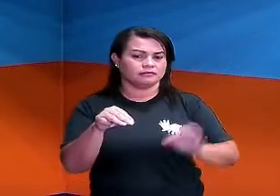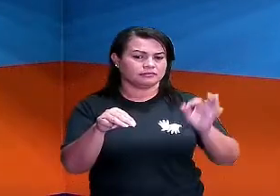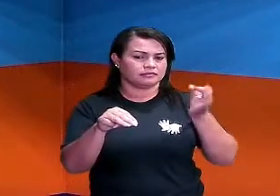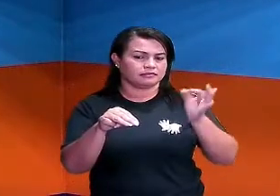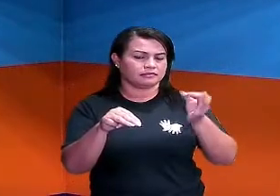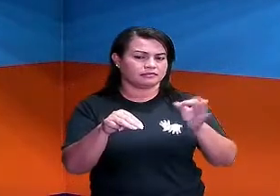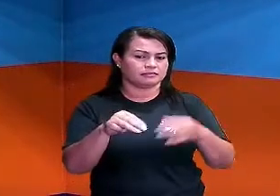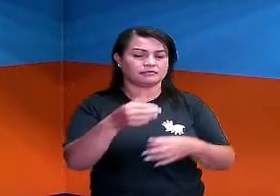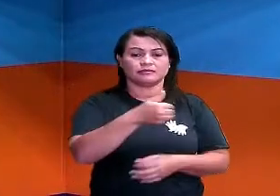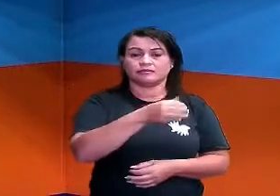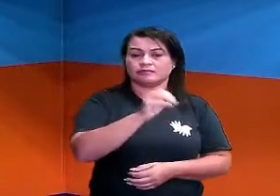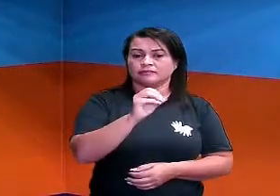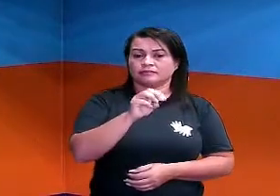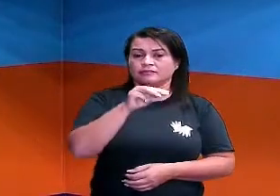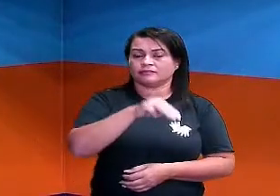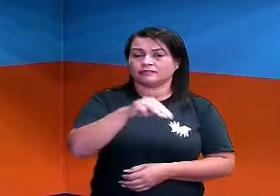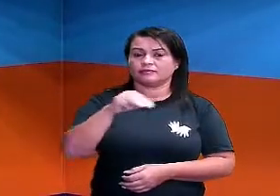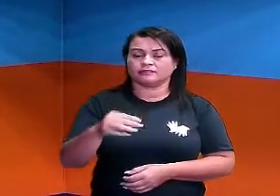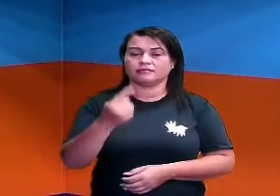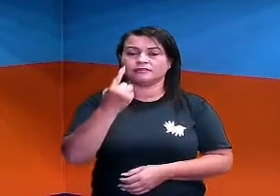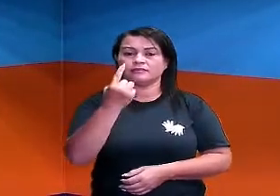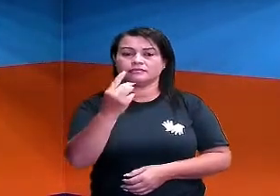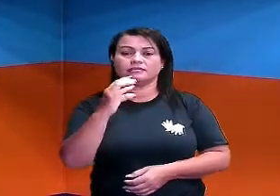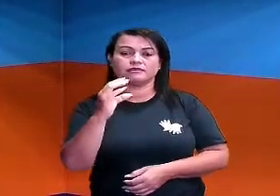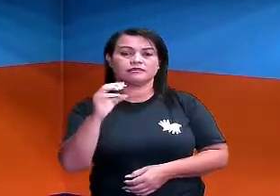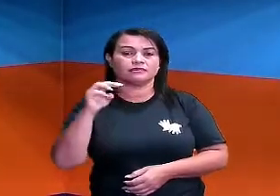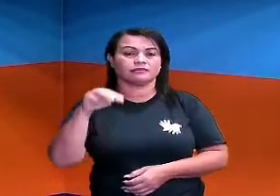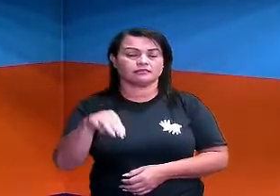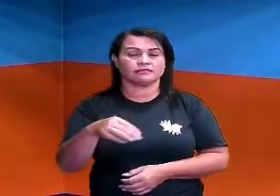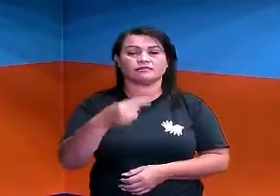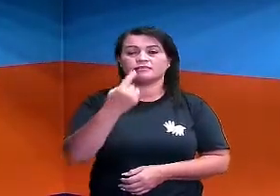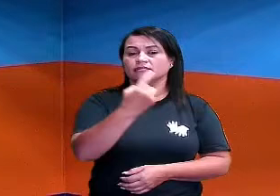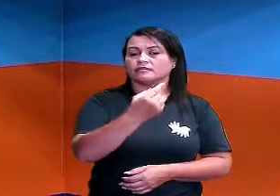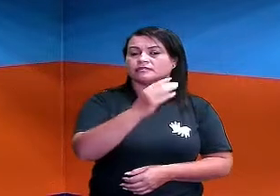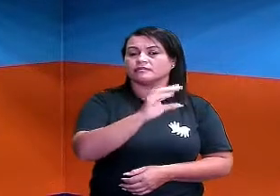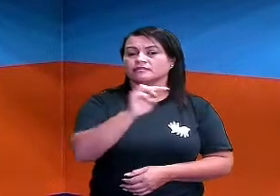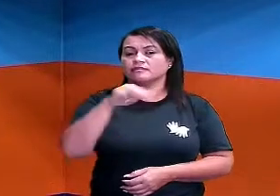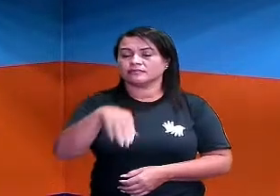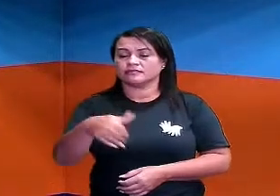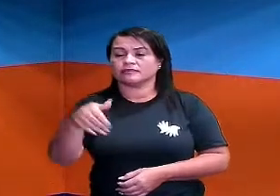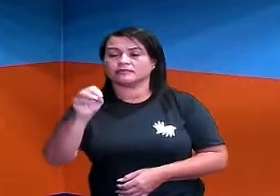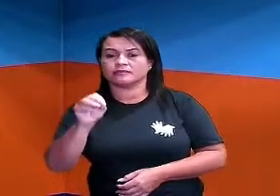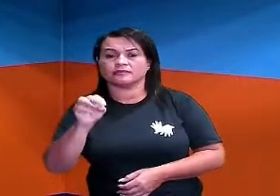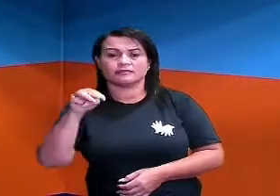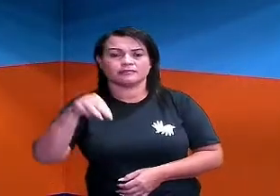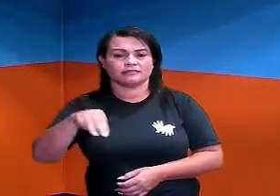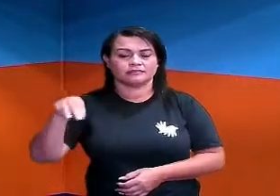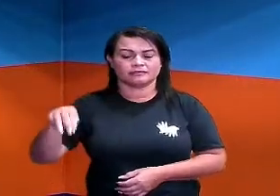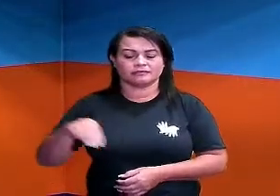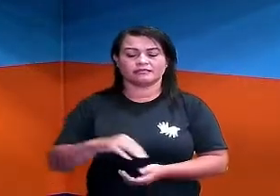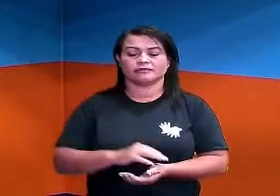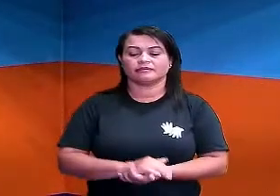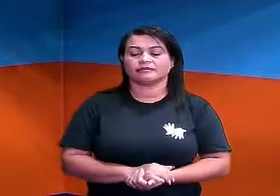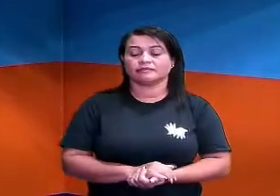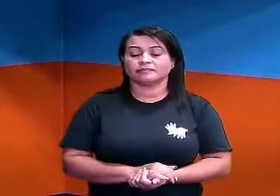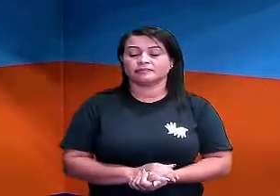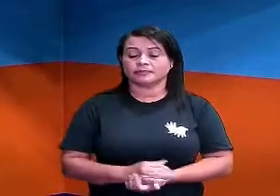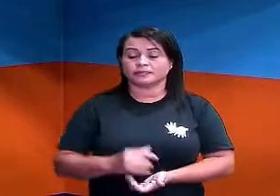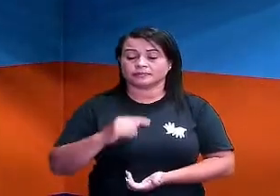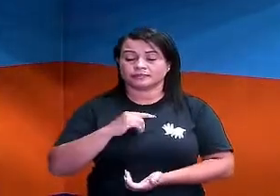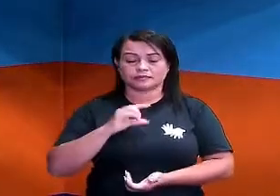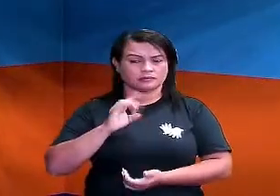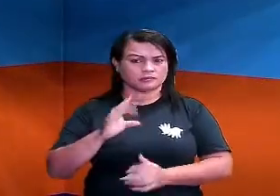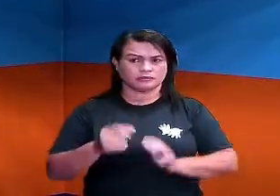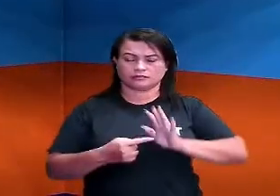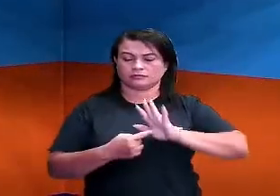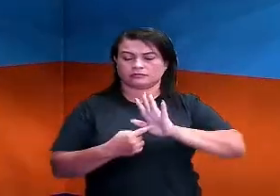Então, 10 milímetros, 1 centímetro. 1 centímetro, 10 milímetros. Aí, aqui eu tenho só a